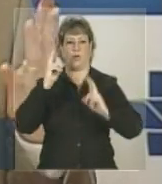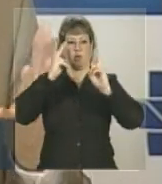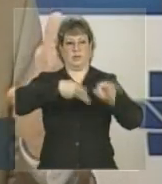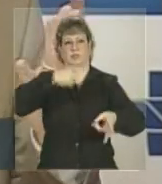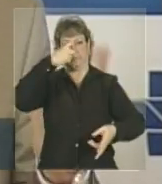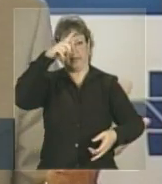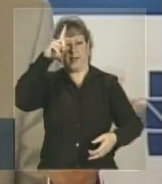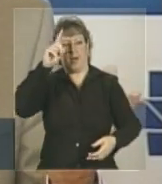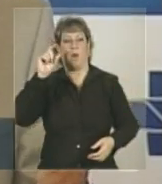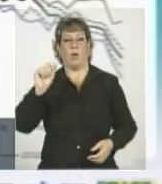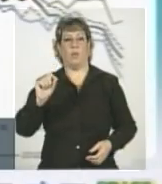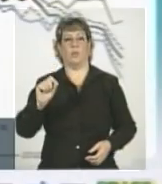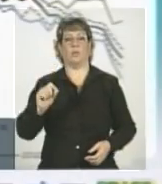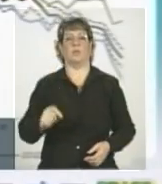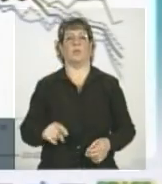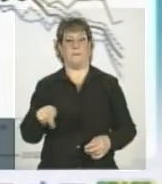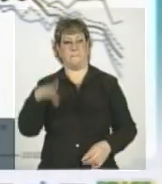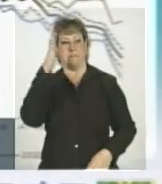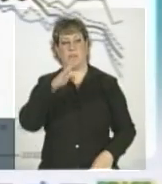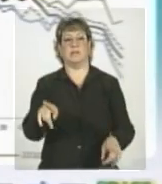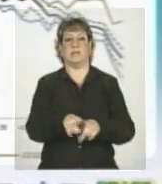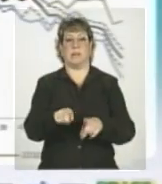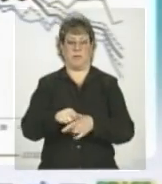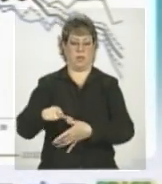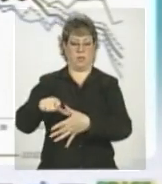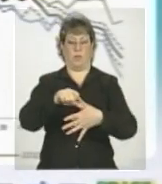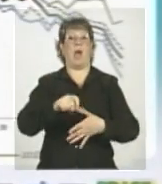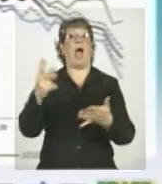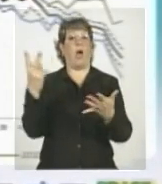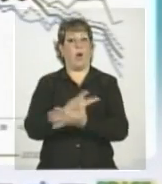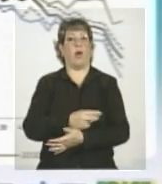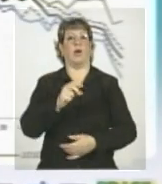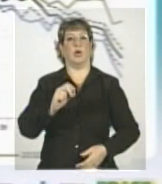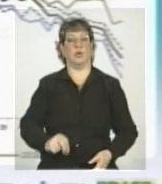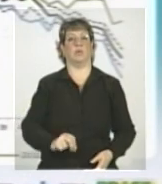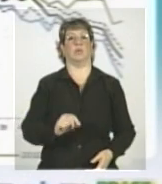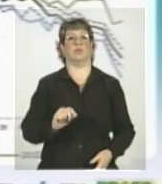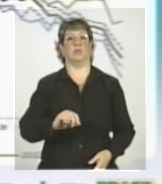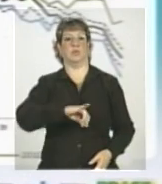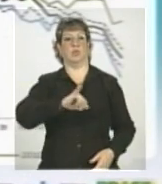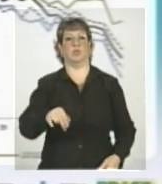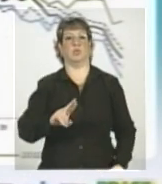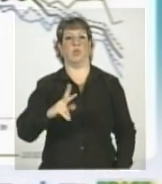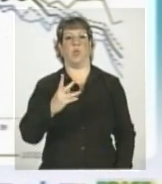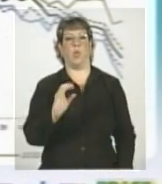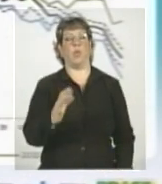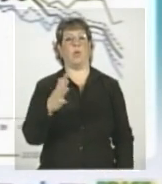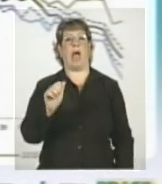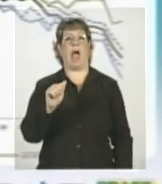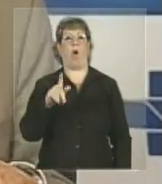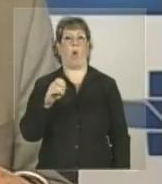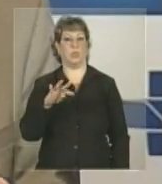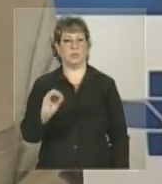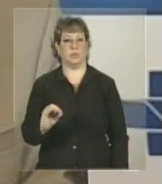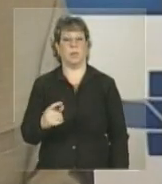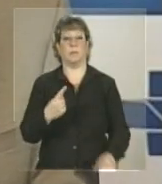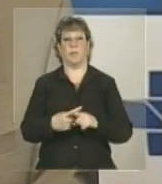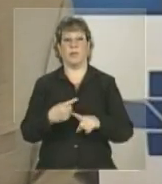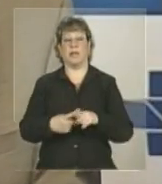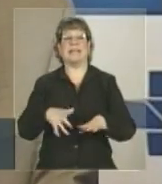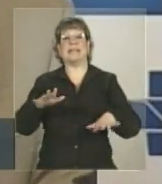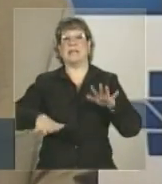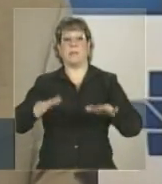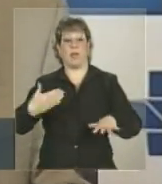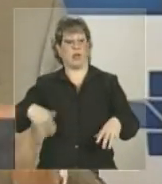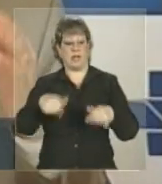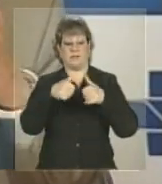países do hemisfério sul, acontece exatamente nos meses de julho e agosto. Quando a gente diz acontece por aí, significa que dependendo de onde a gente se